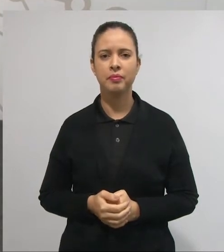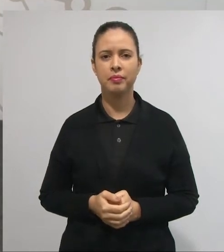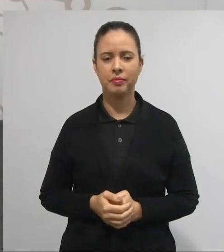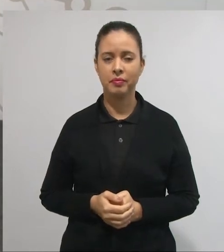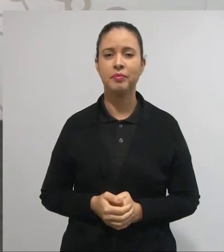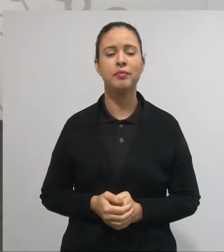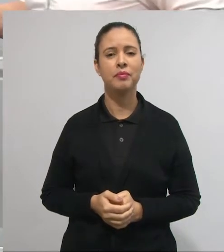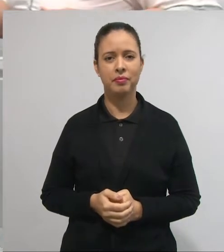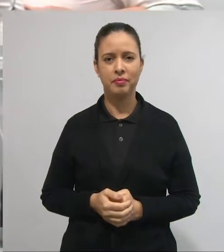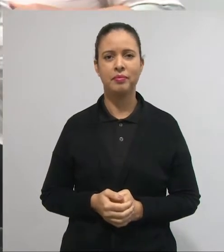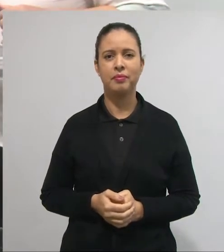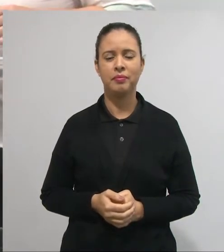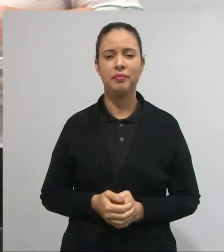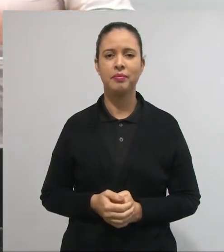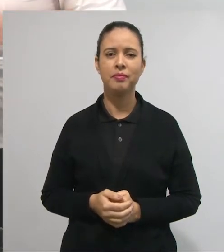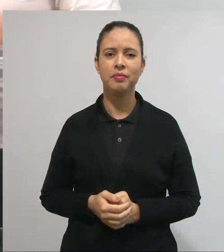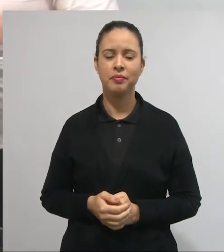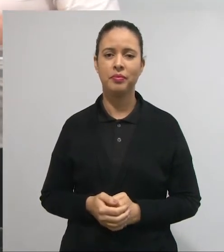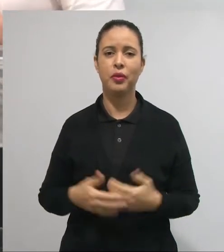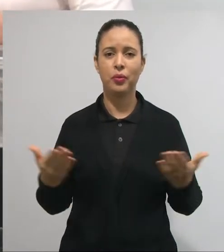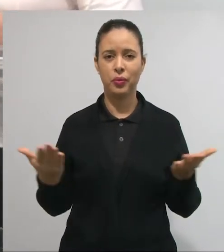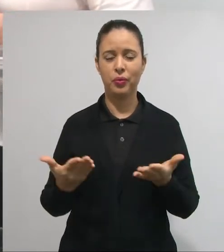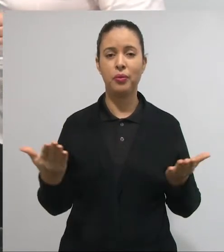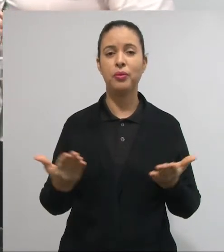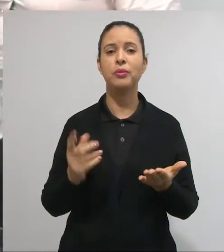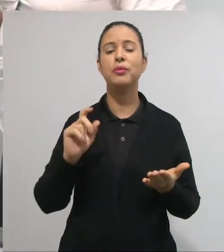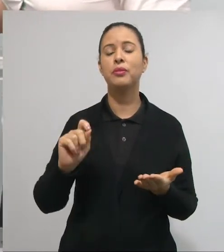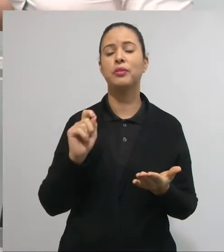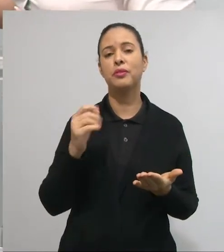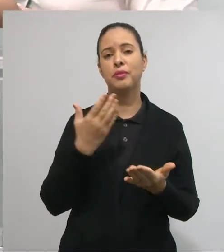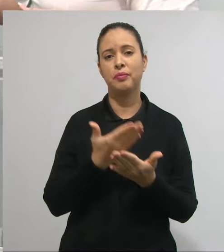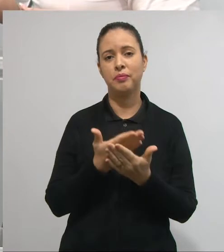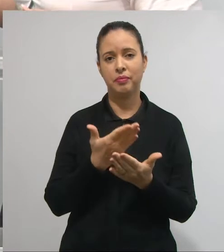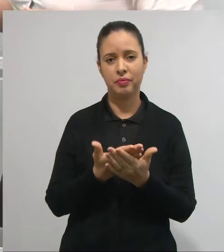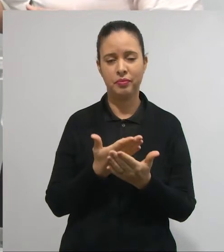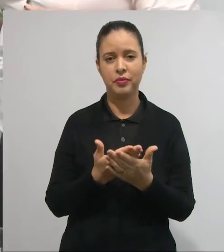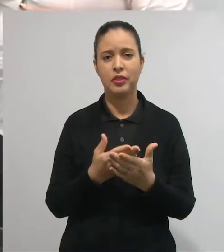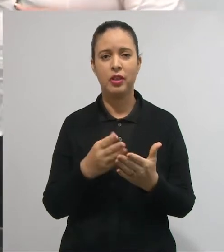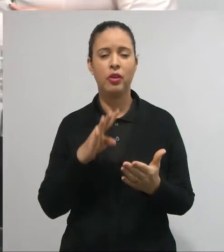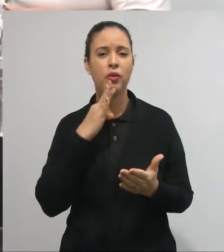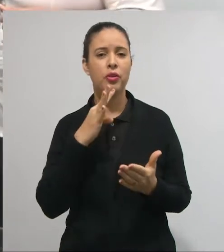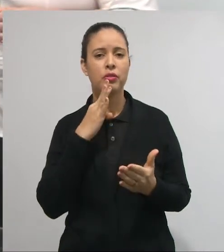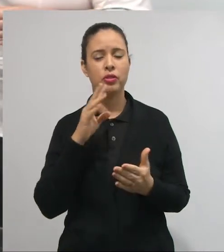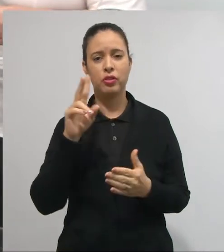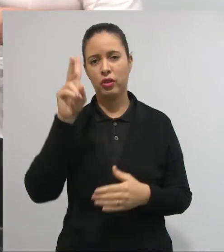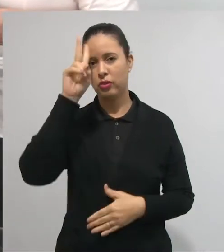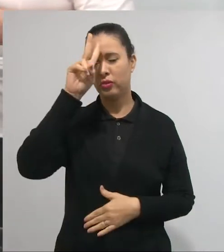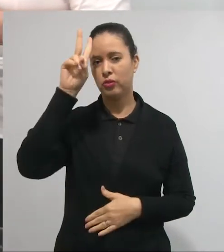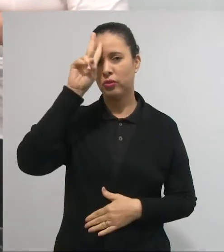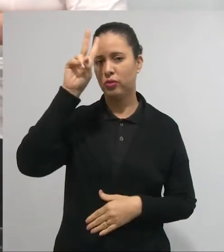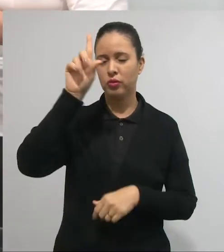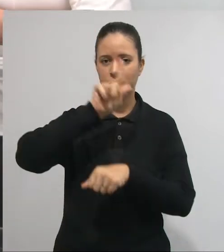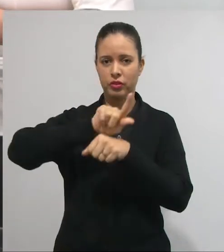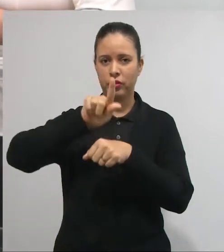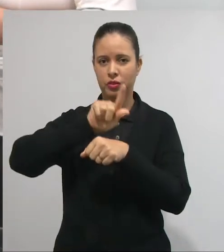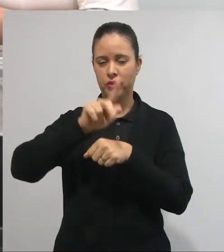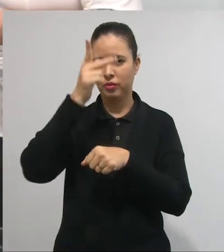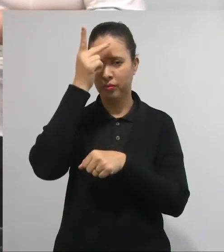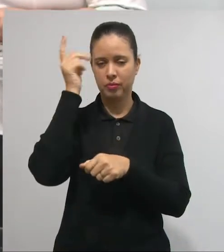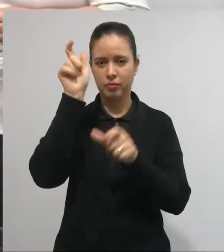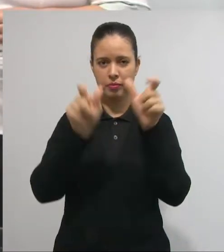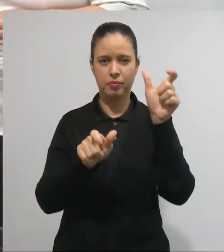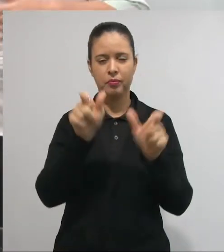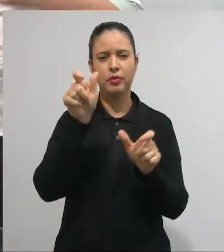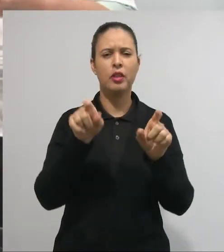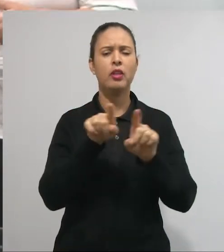Muito bem. Na aula de hoje, nós iremos conhecer a história da gestão de pessoas, descrever